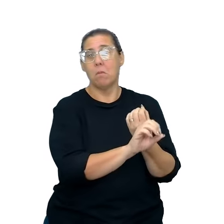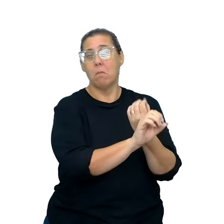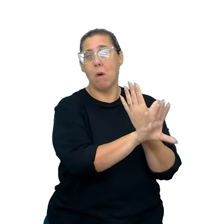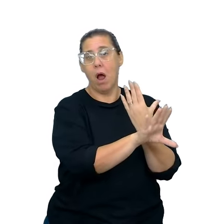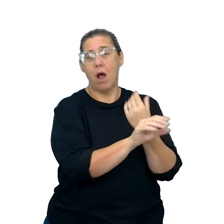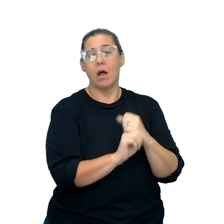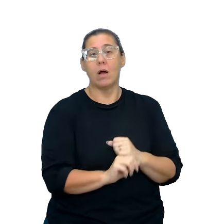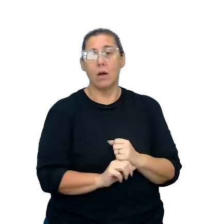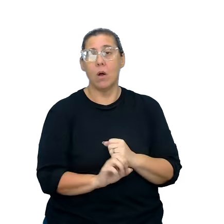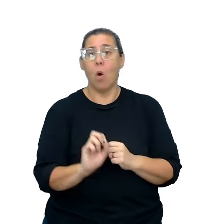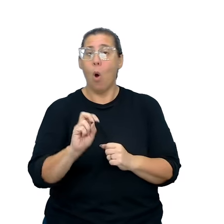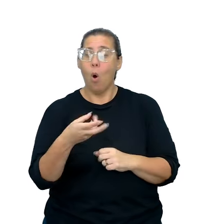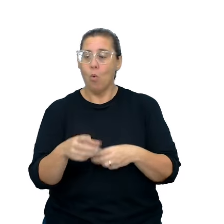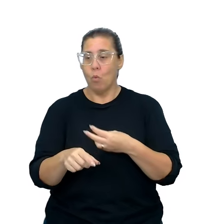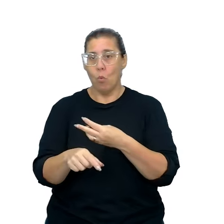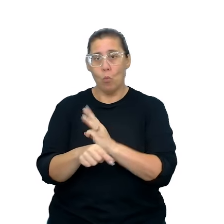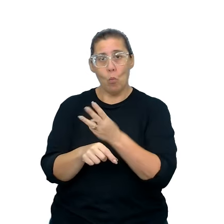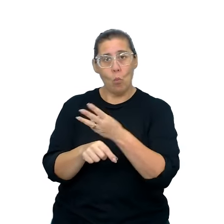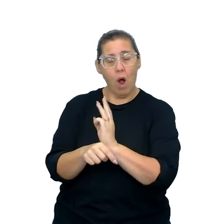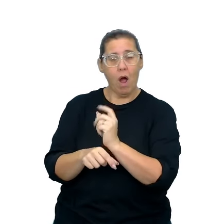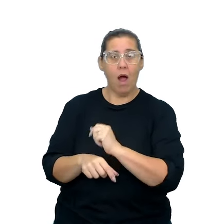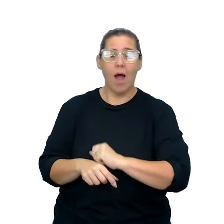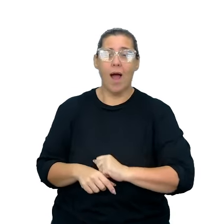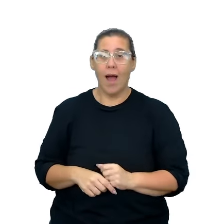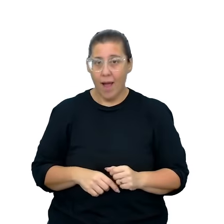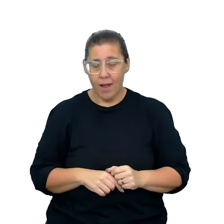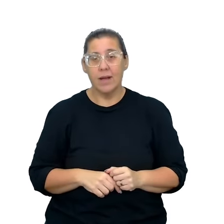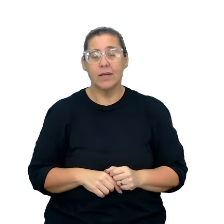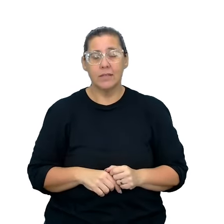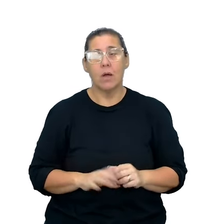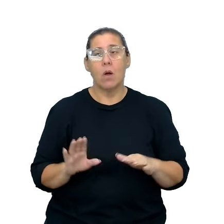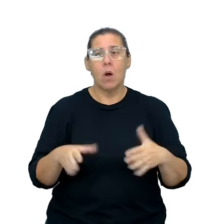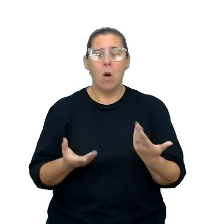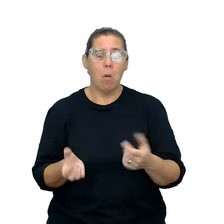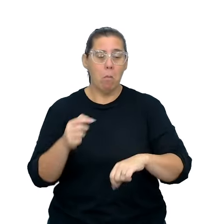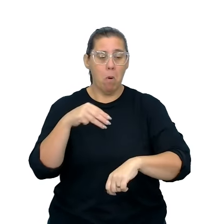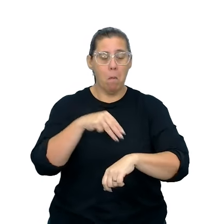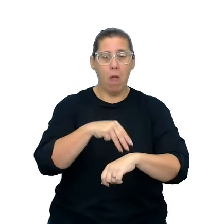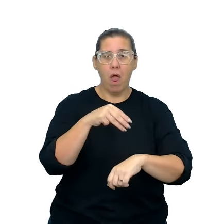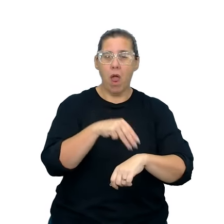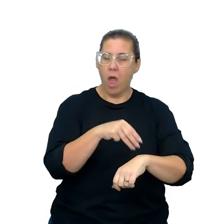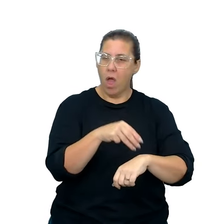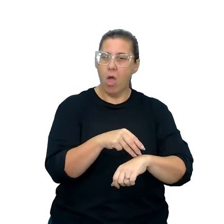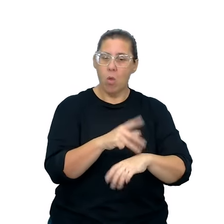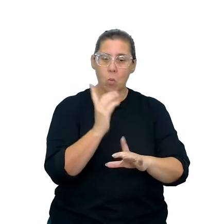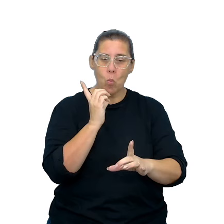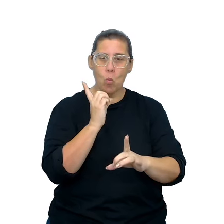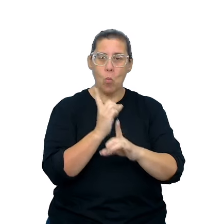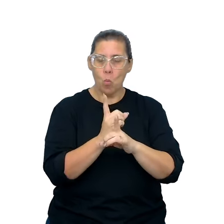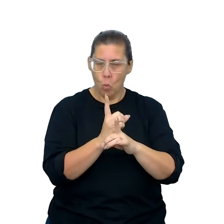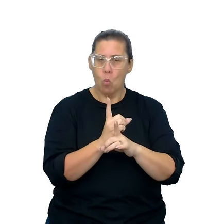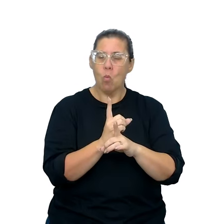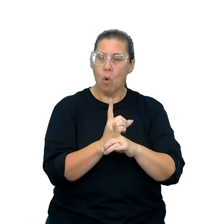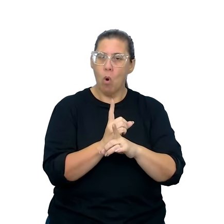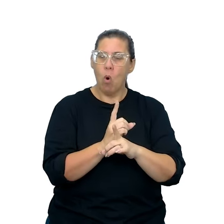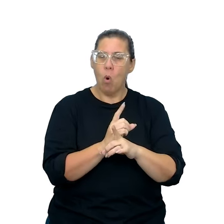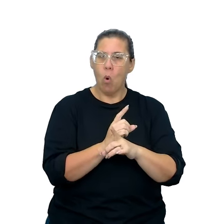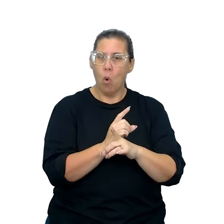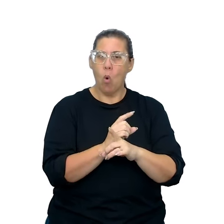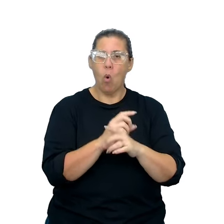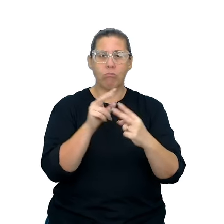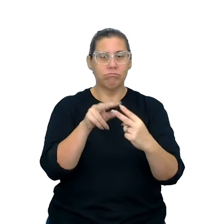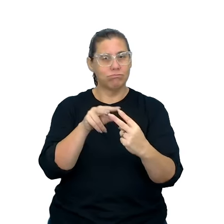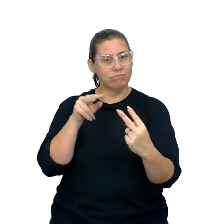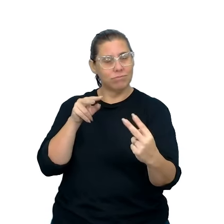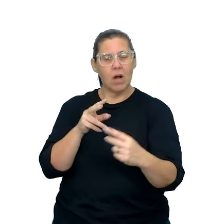mensagens rápidas pelos celulares, ou então de a gente criar um momento de um encontro virtual mesmo. Nós fazemos isso. Eu sempre me encontro